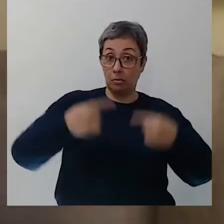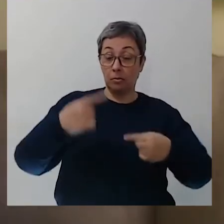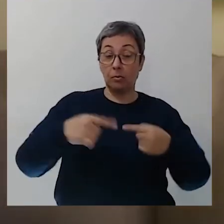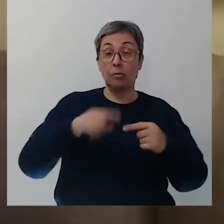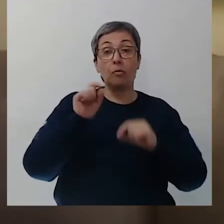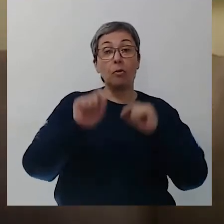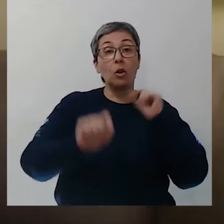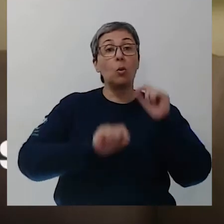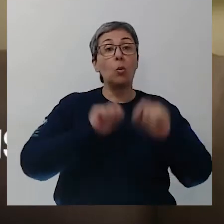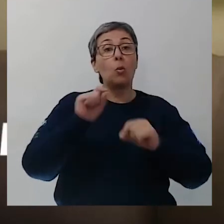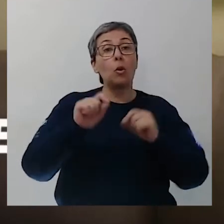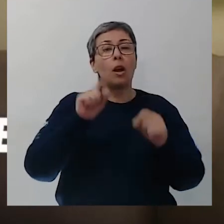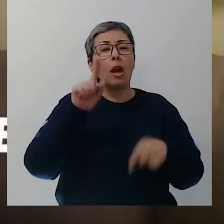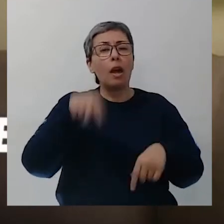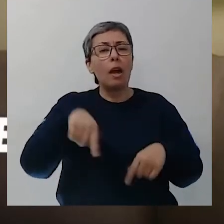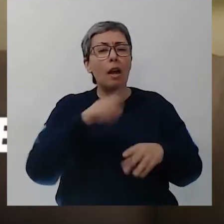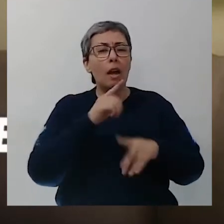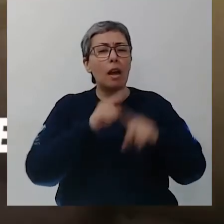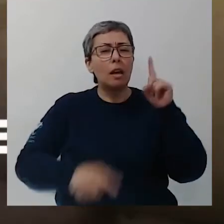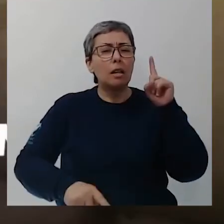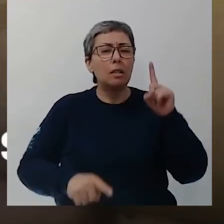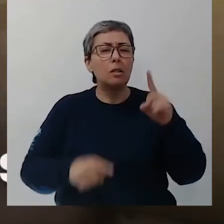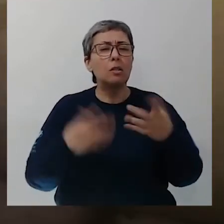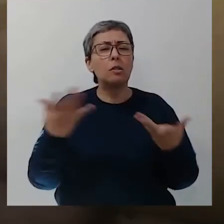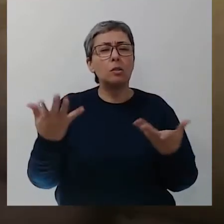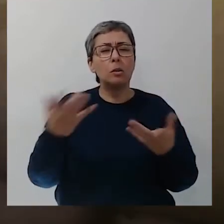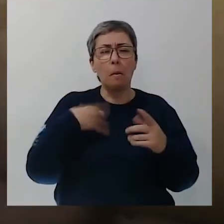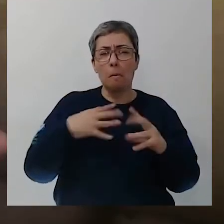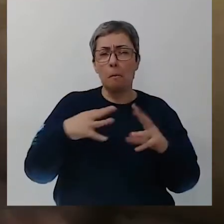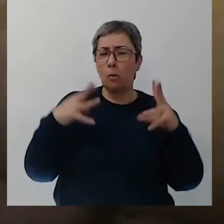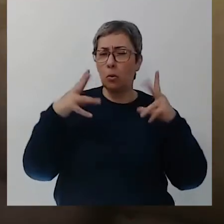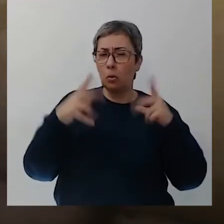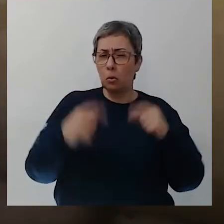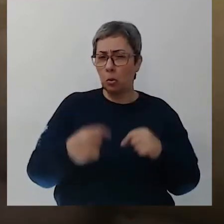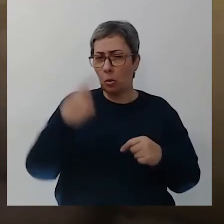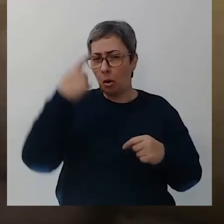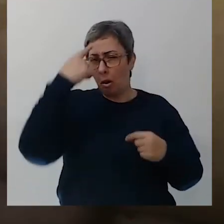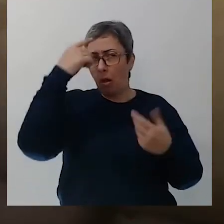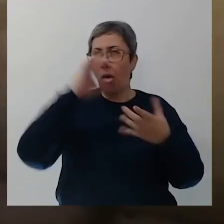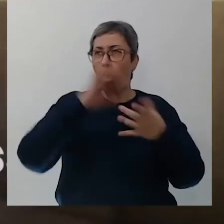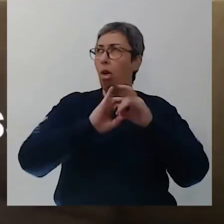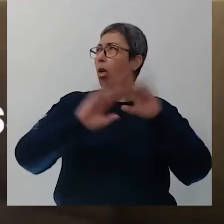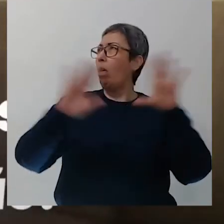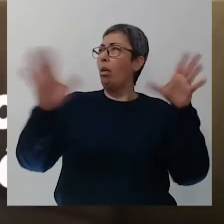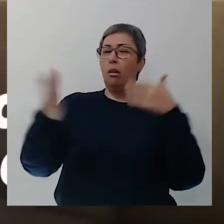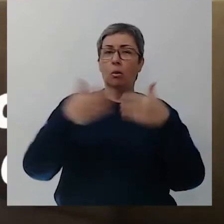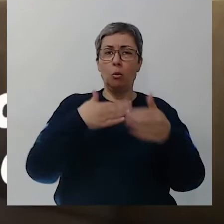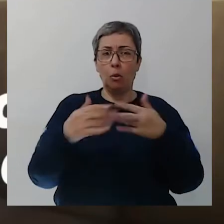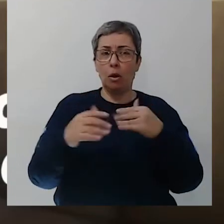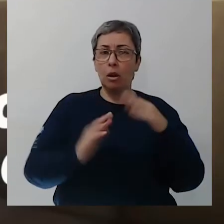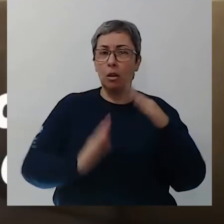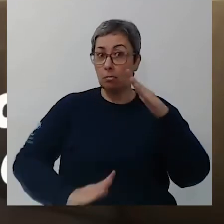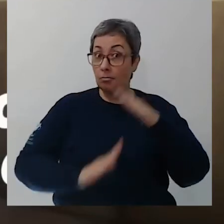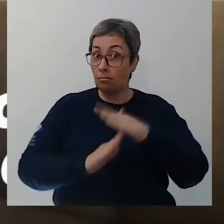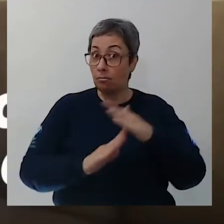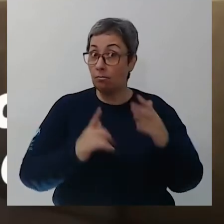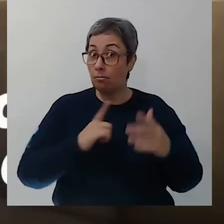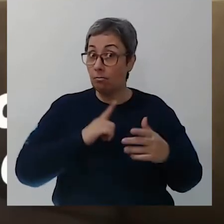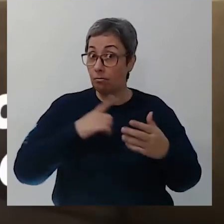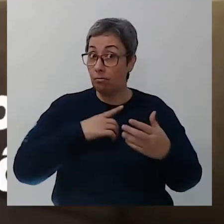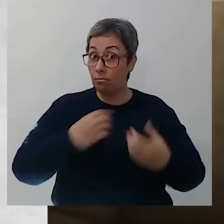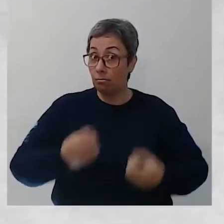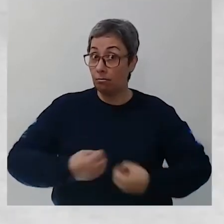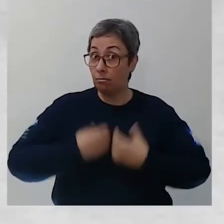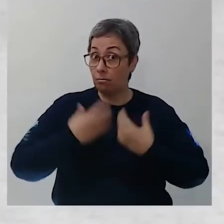começa. O que pode ser considerado censura? Será que a gente pode falar tudo que vem à nossa mente? Ou existe algum limite para a nossa liberdade